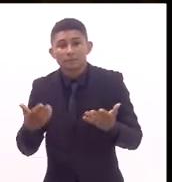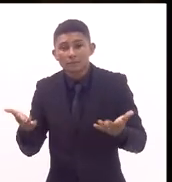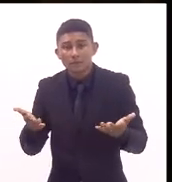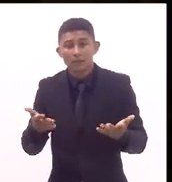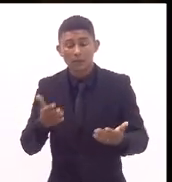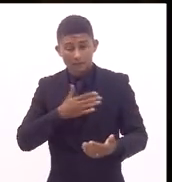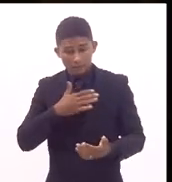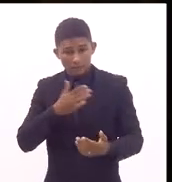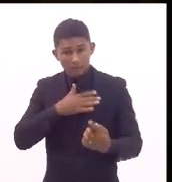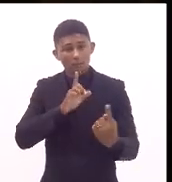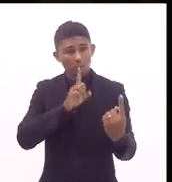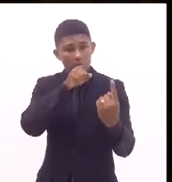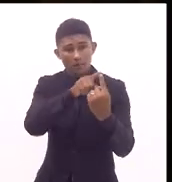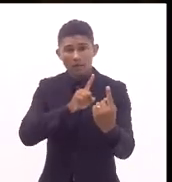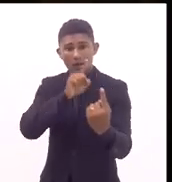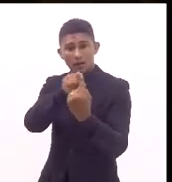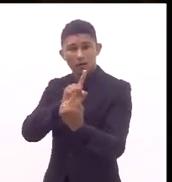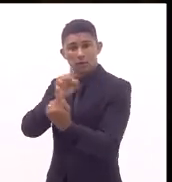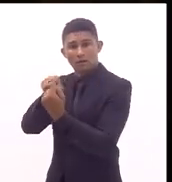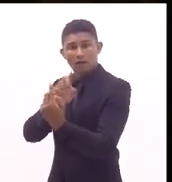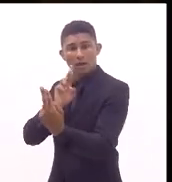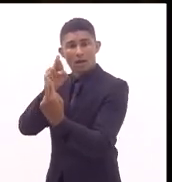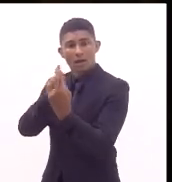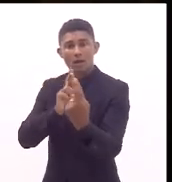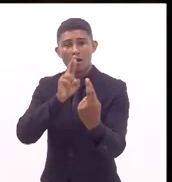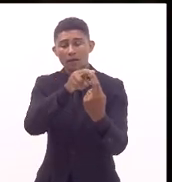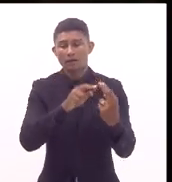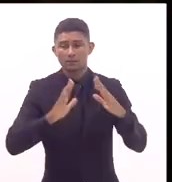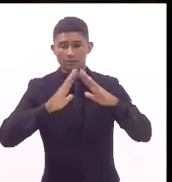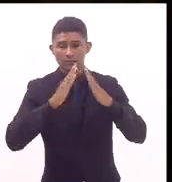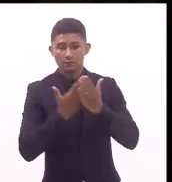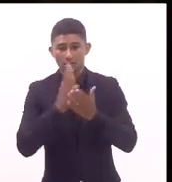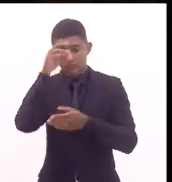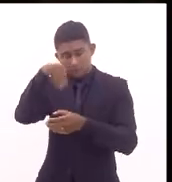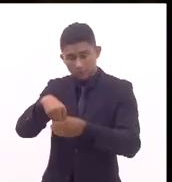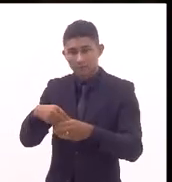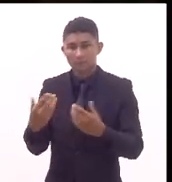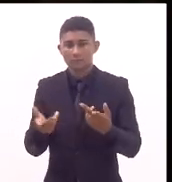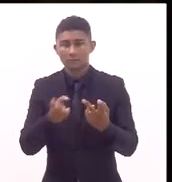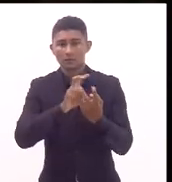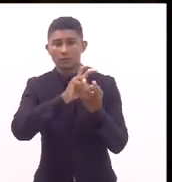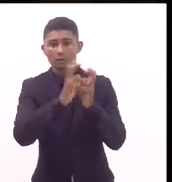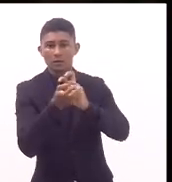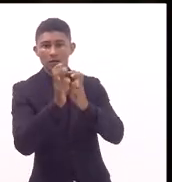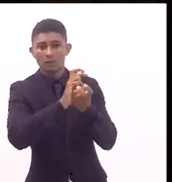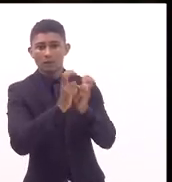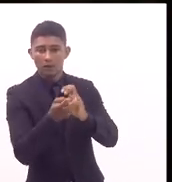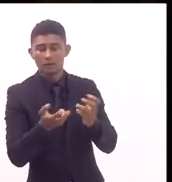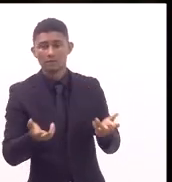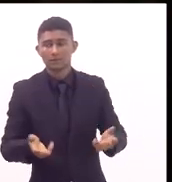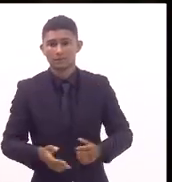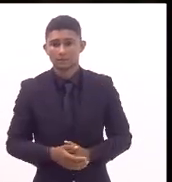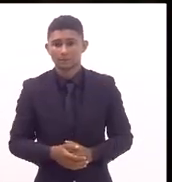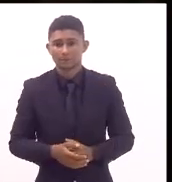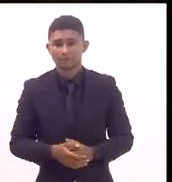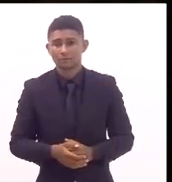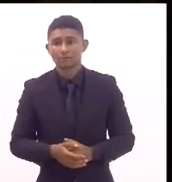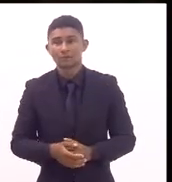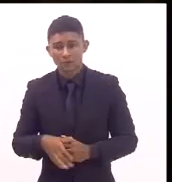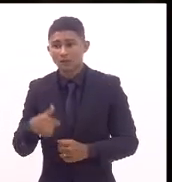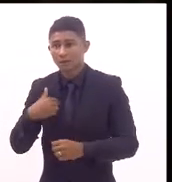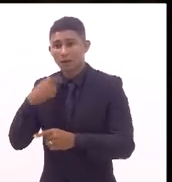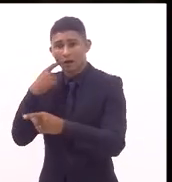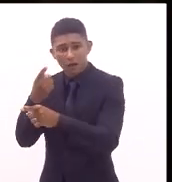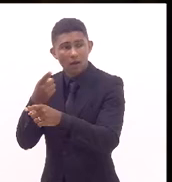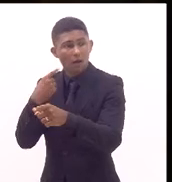minhas referências no colégio na capoeira Mestre Pastinha eu me vi